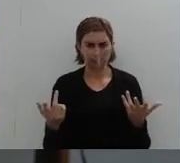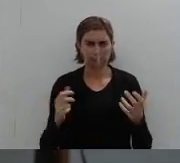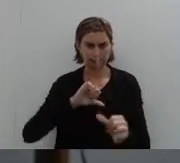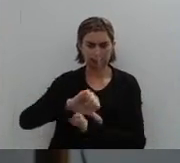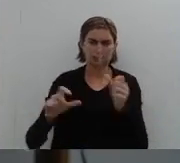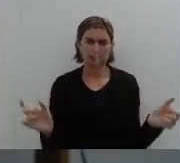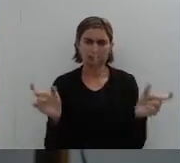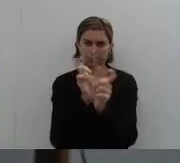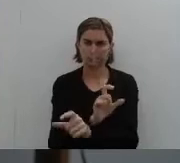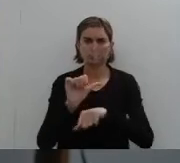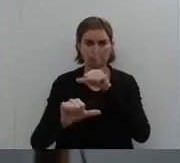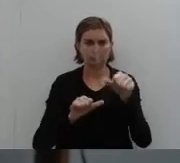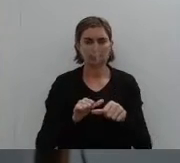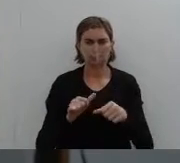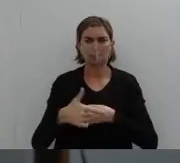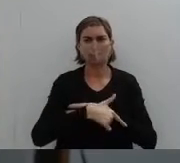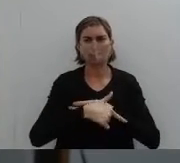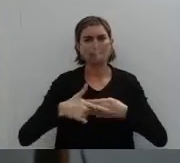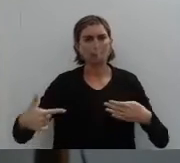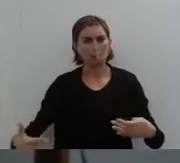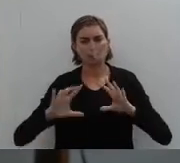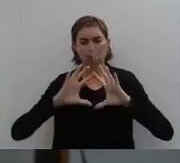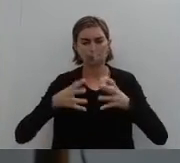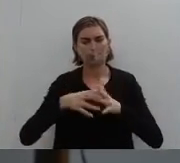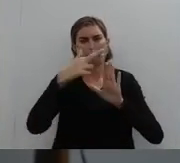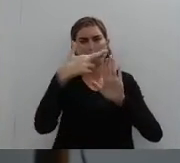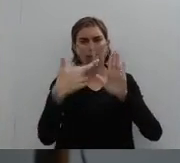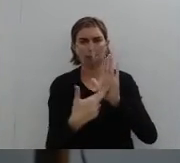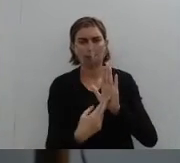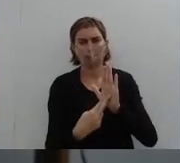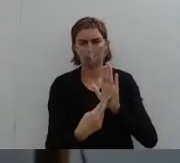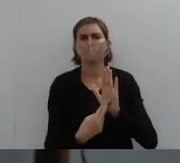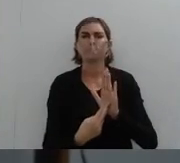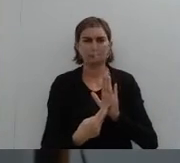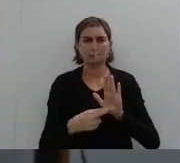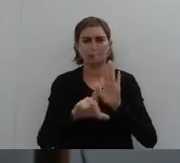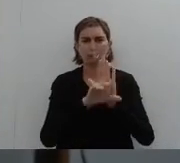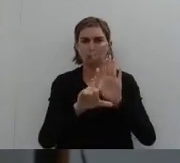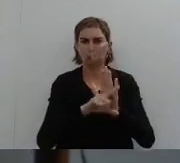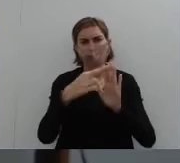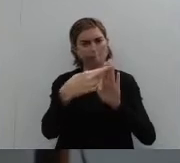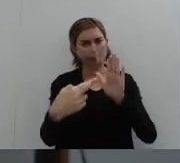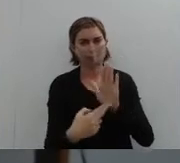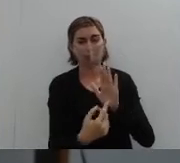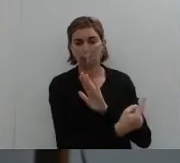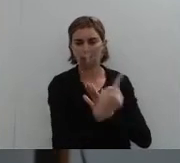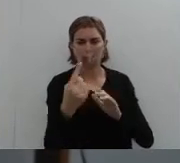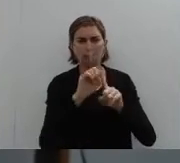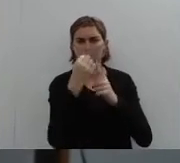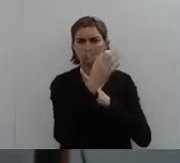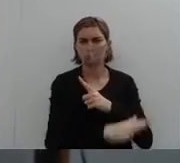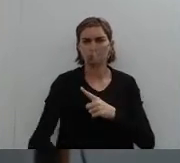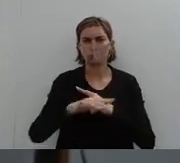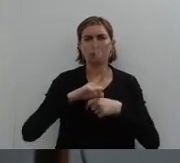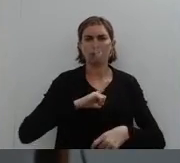agora. A moral, ela é um conjunto de regras, ela é um conjunto de leis. Cada sociedade tem